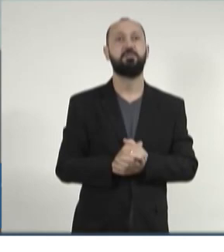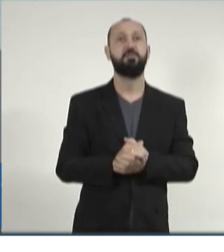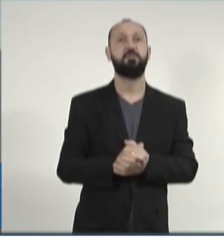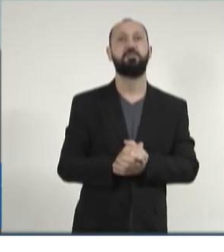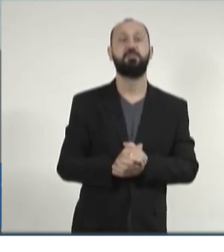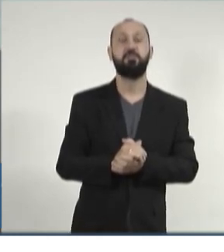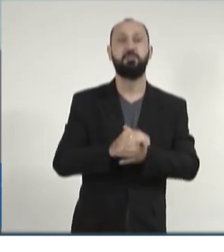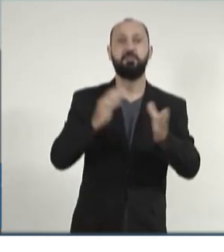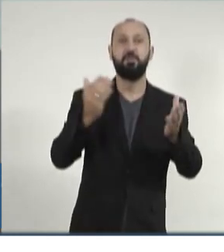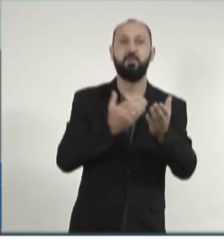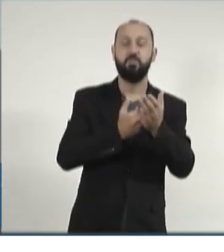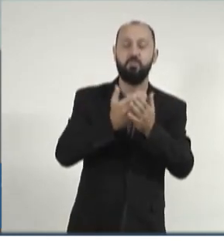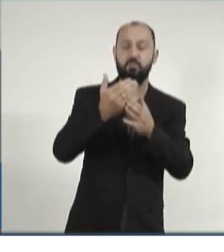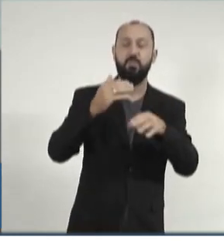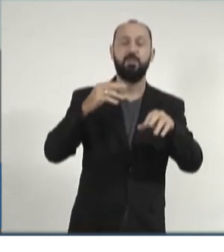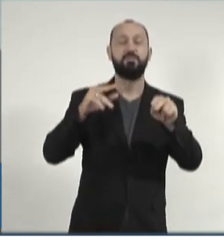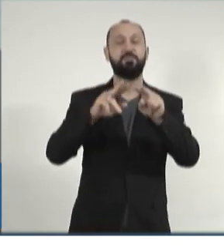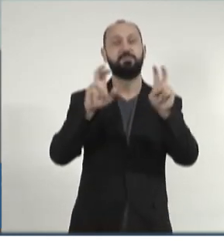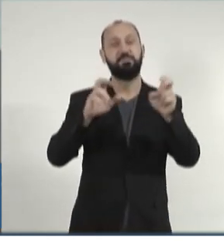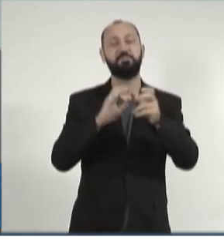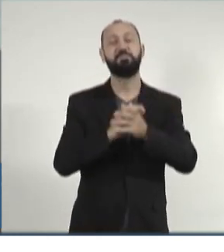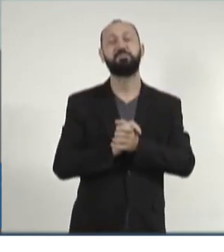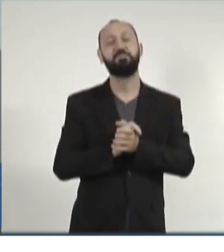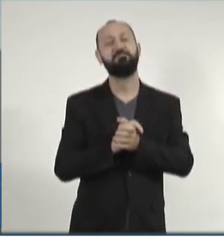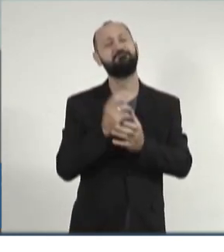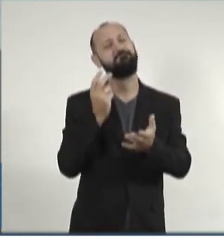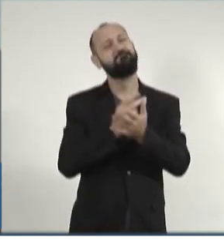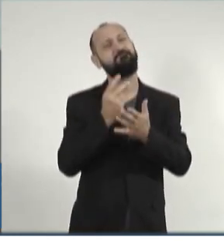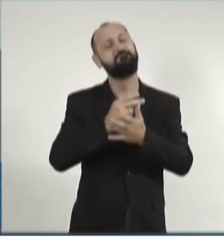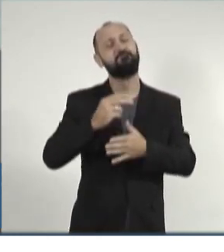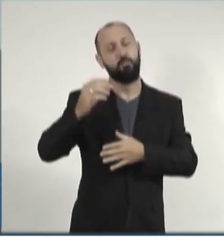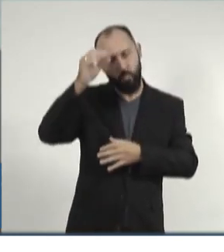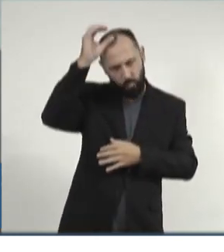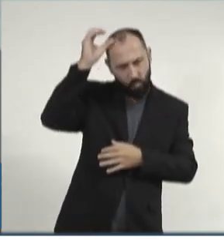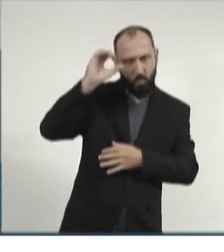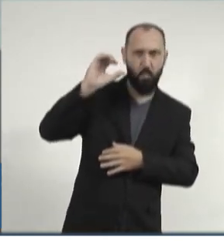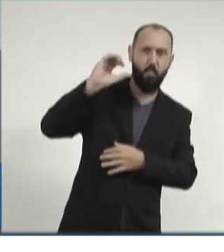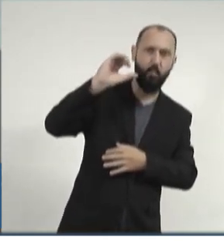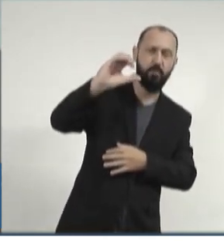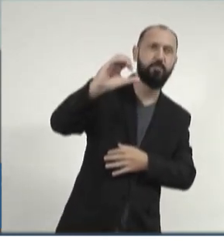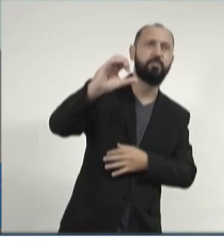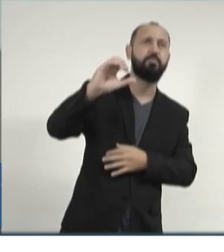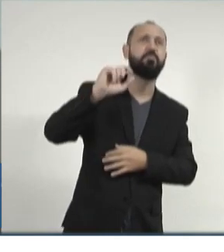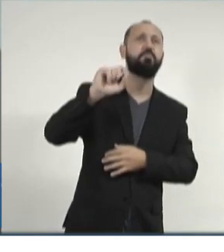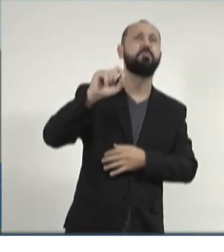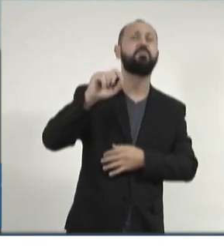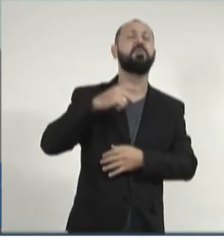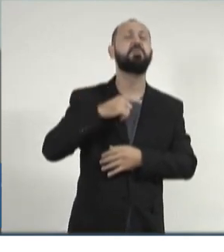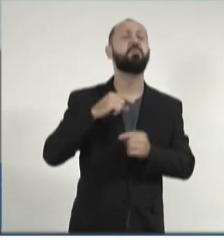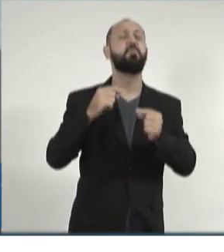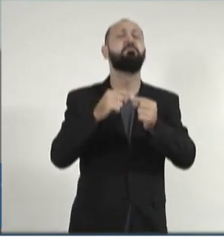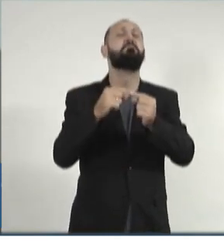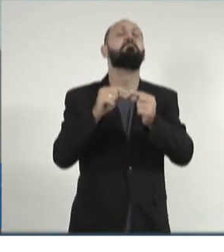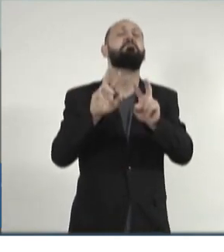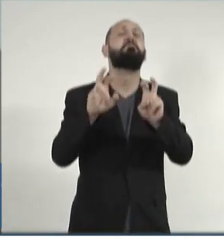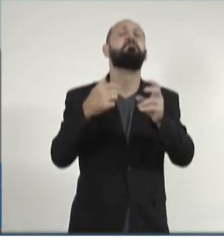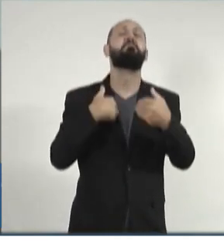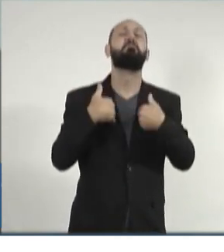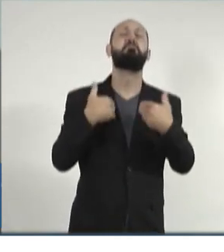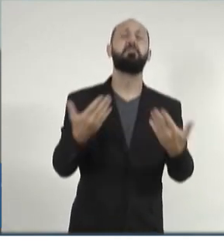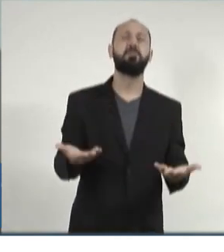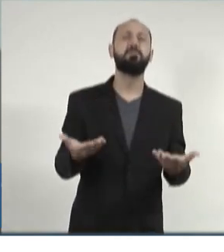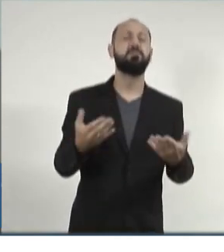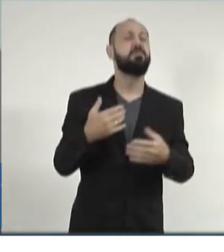agora exatamente sobre o assunto, né? E eu sempre me pergunto e jogo isso para vocês. O que nós temos a ver com isso, gente? O que